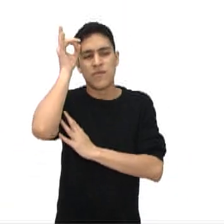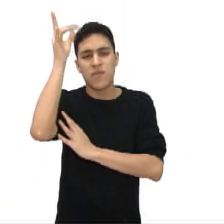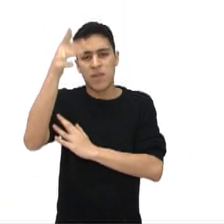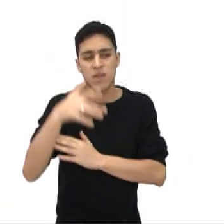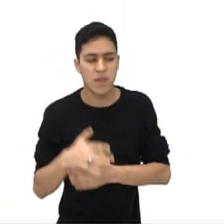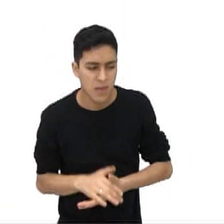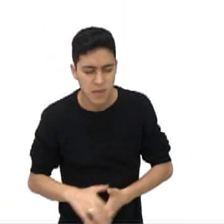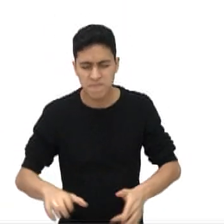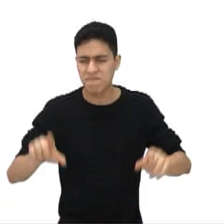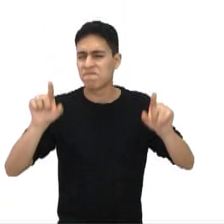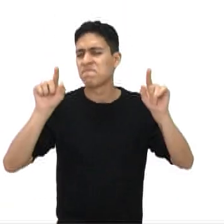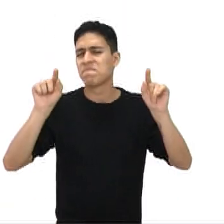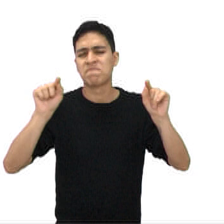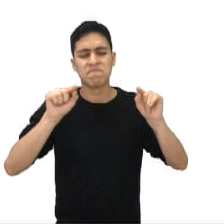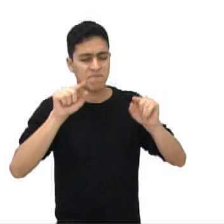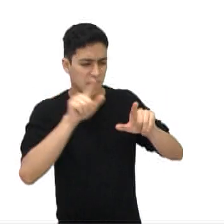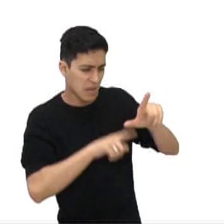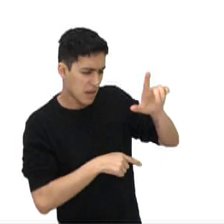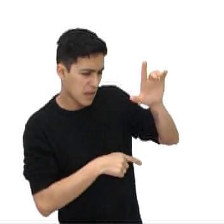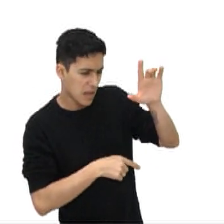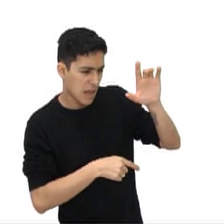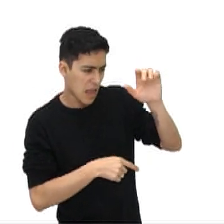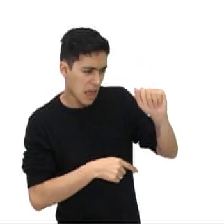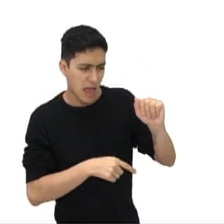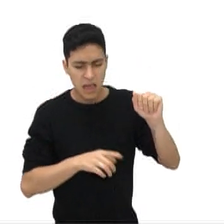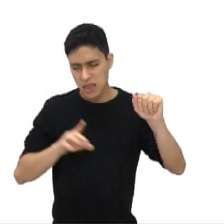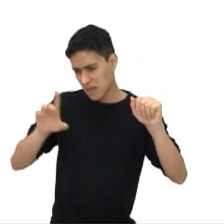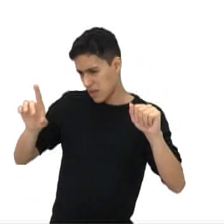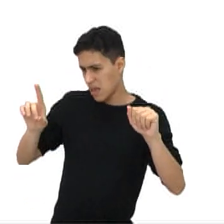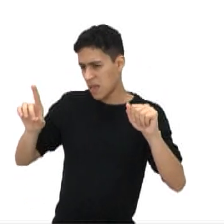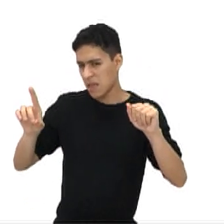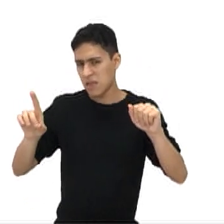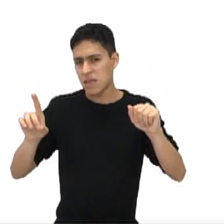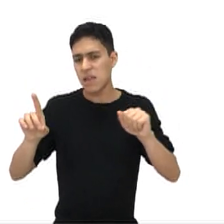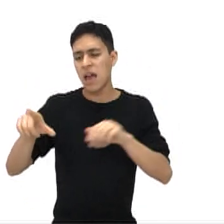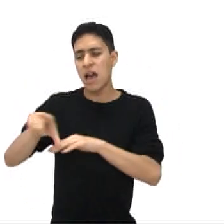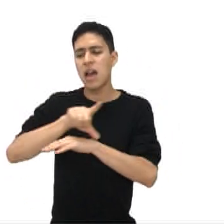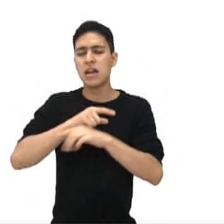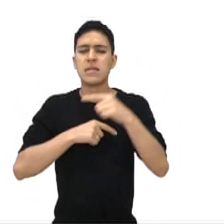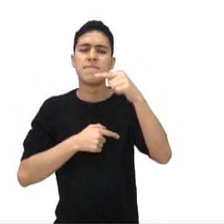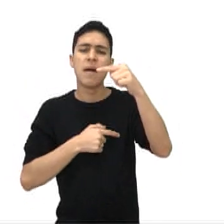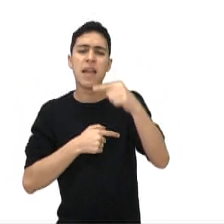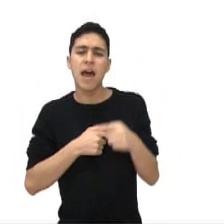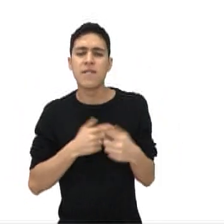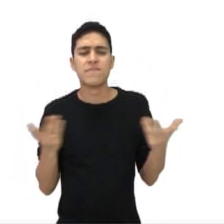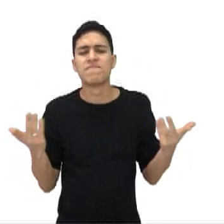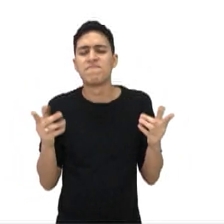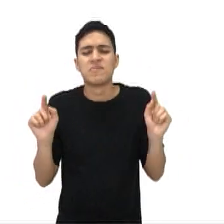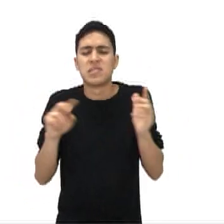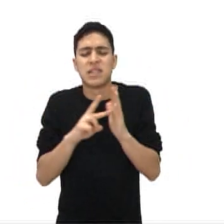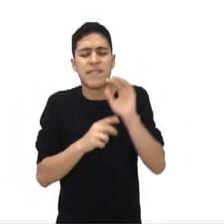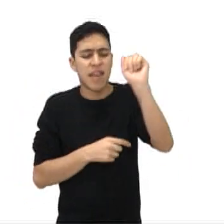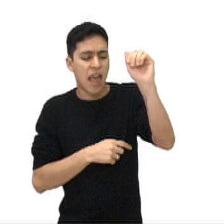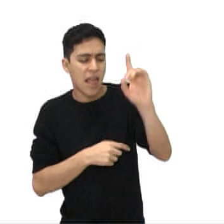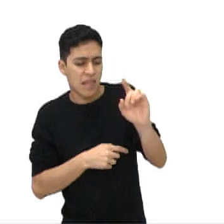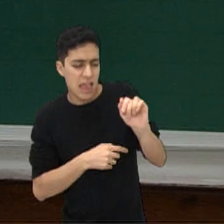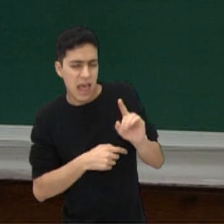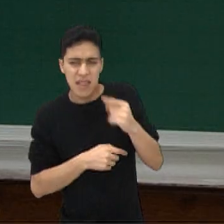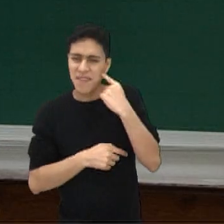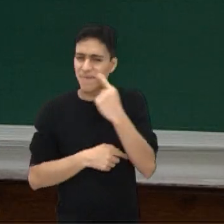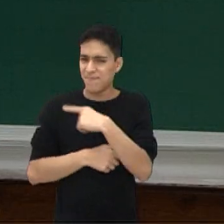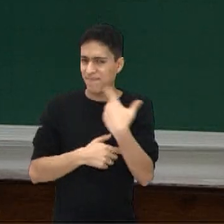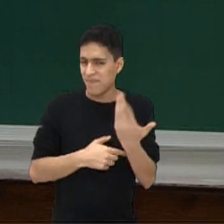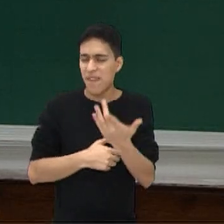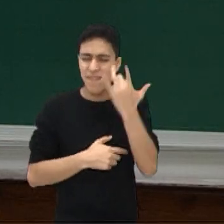que representam as letras D e A antes de cada parágrafo? Essa tá fácil, né? Vou dar um tempinho para você,